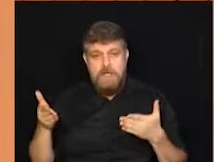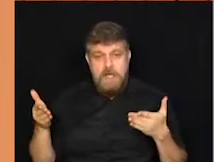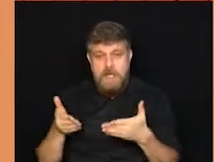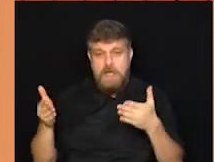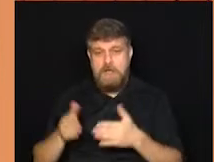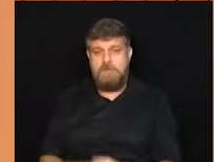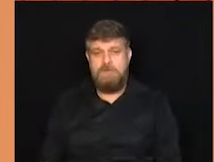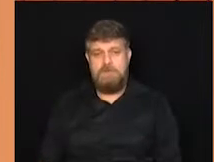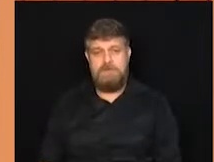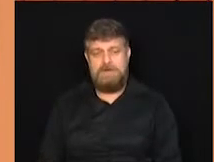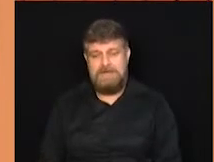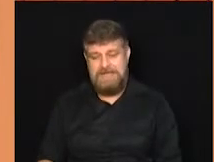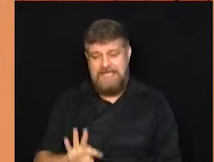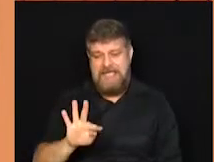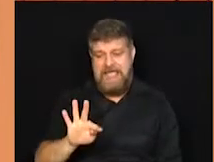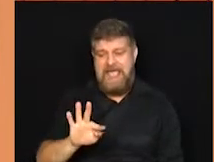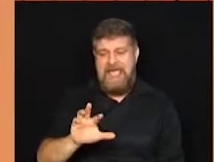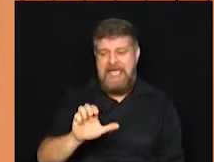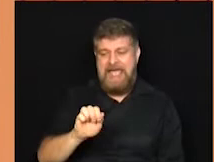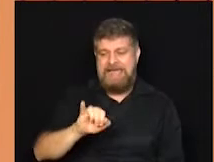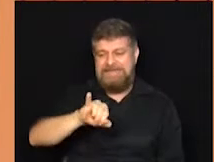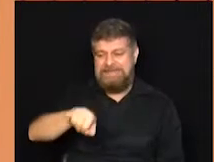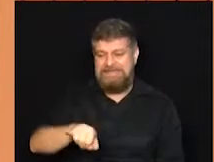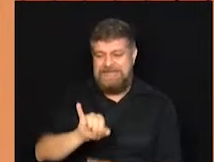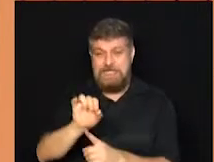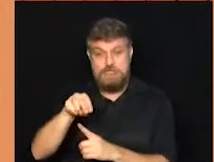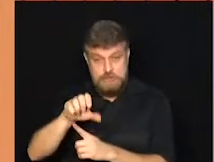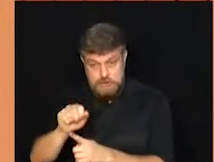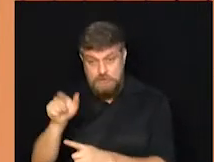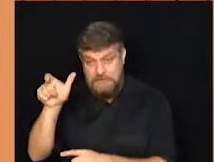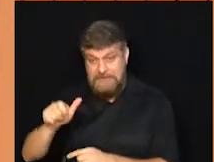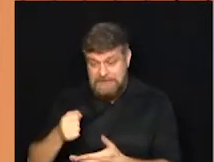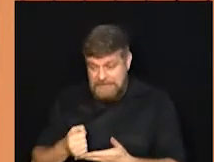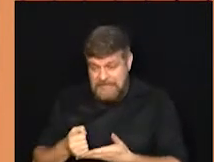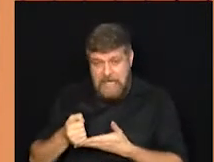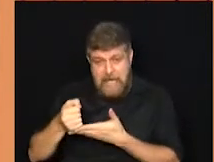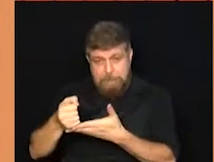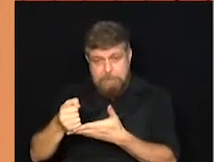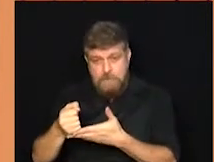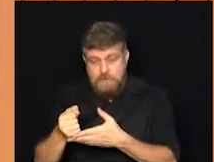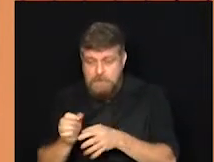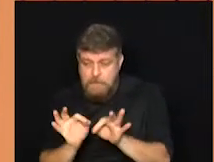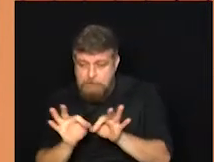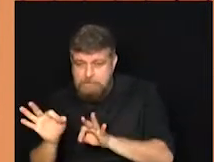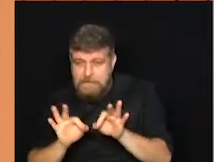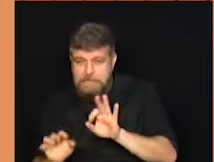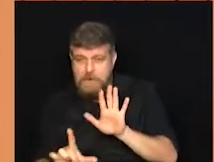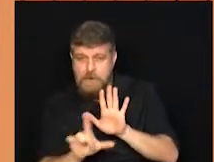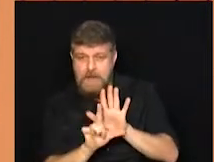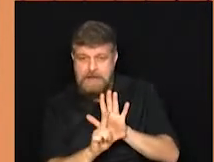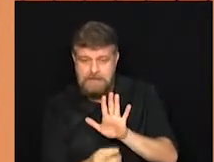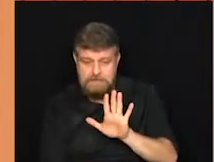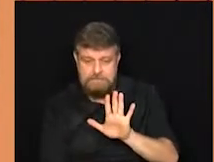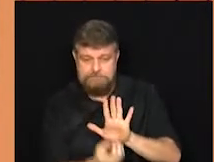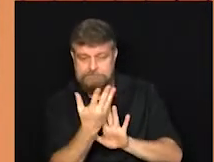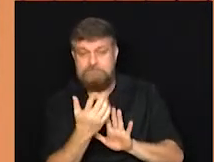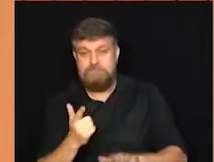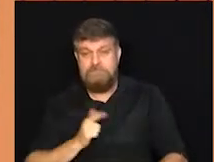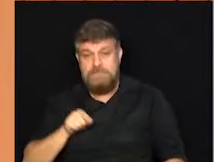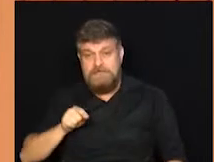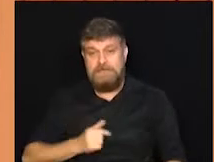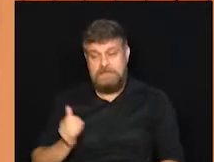doutor Targino, né, que foi um dos que ajudaram a fazer essa construção da lei do Conselho, ele que é suplente no Conselho